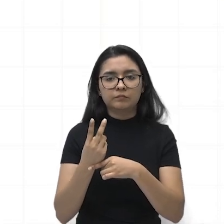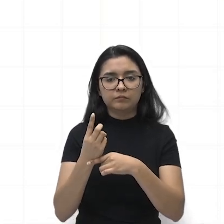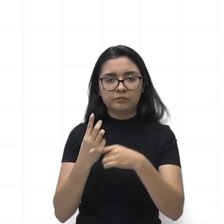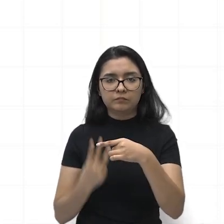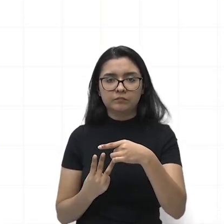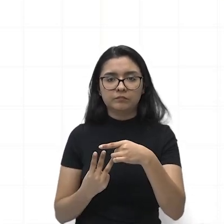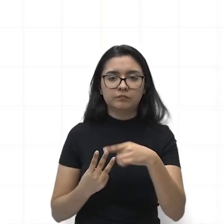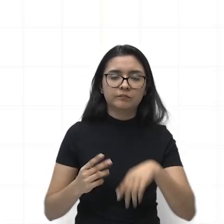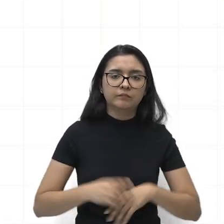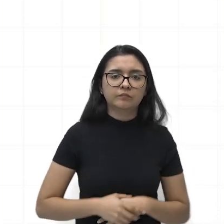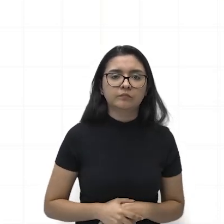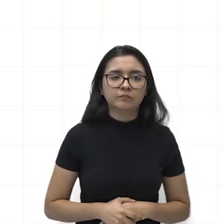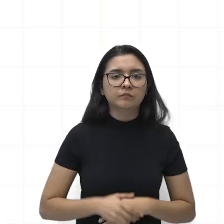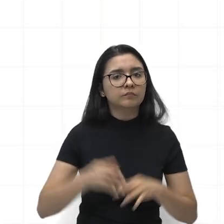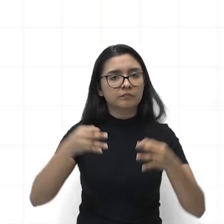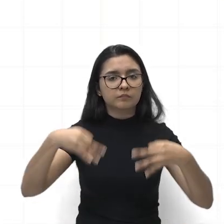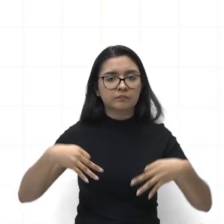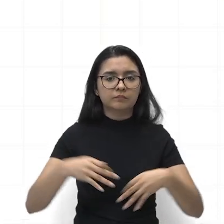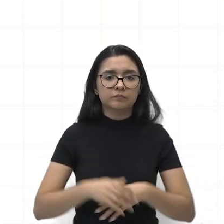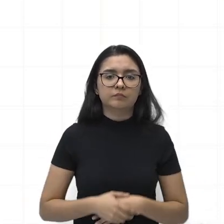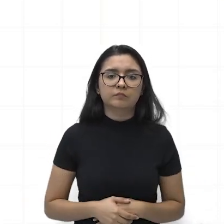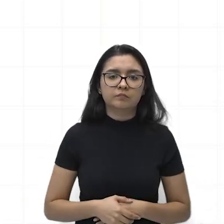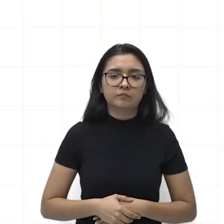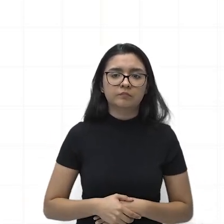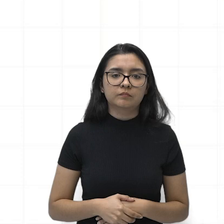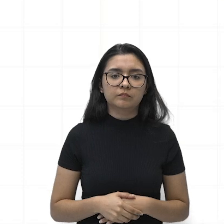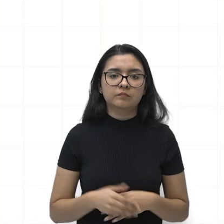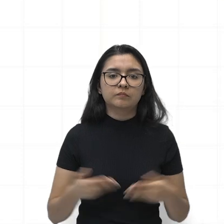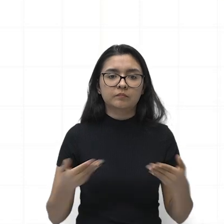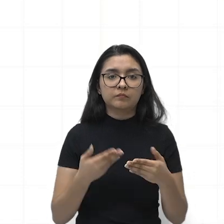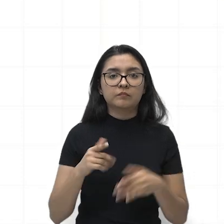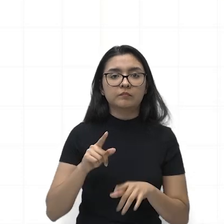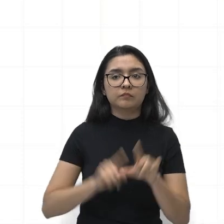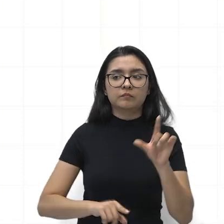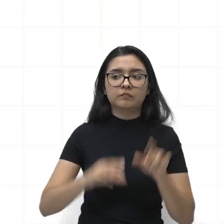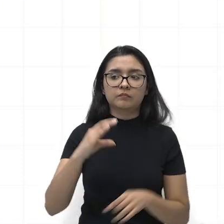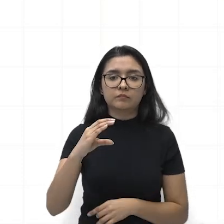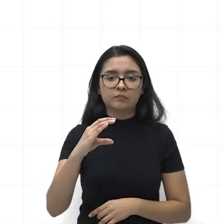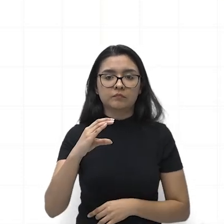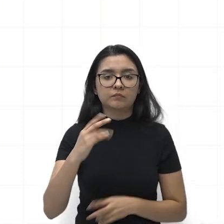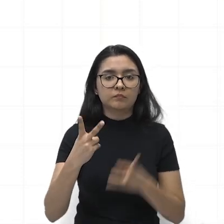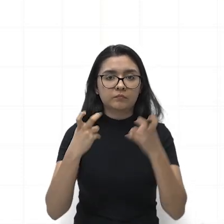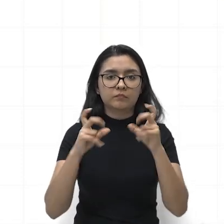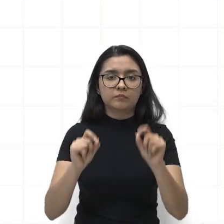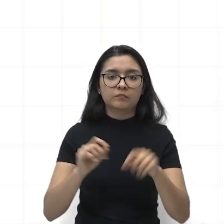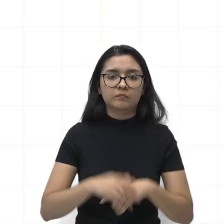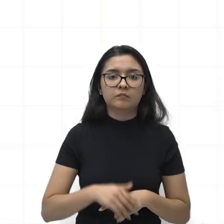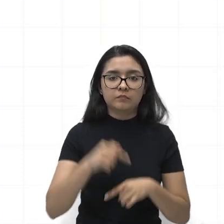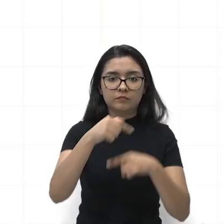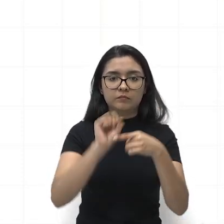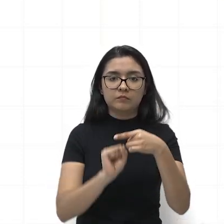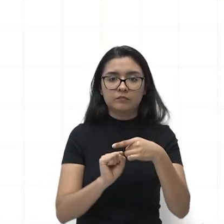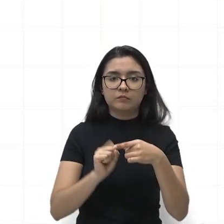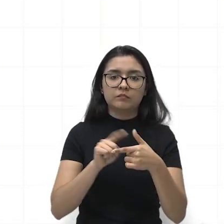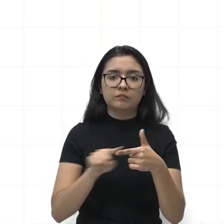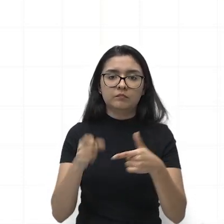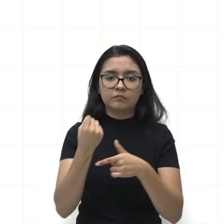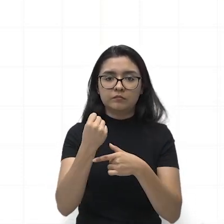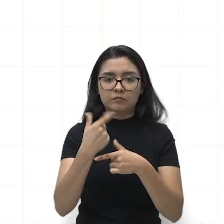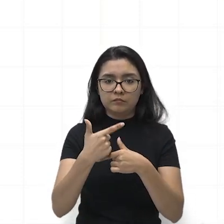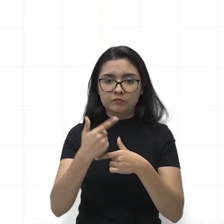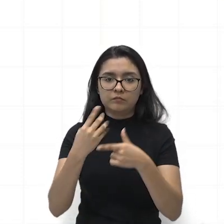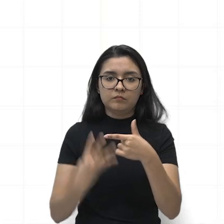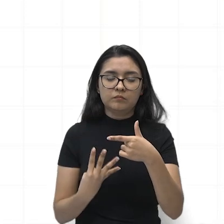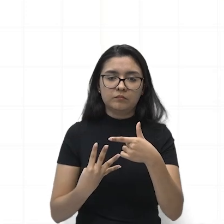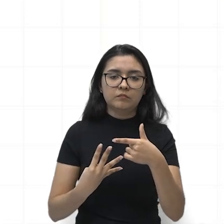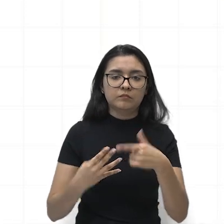1 é 3. Beleza? Vamos fazer a letra C. Vejam só. 7 sobre 8 dividido por